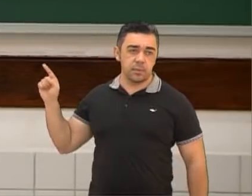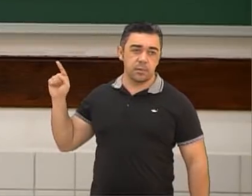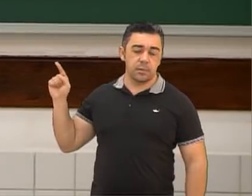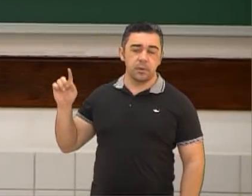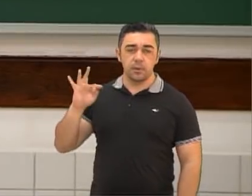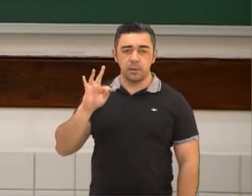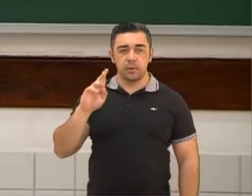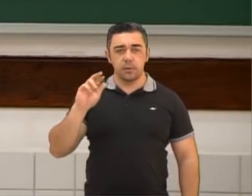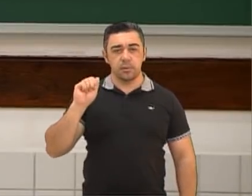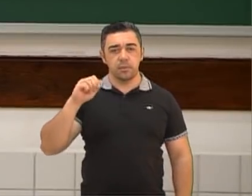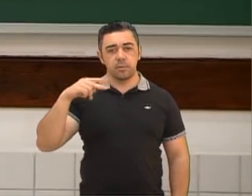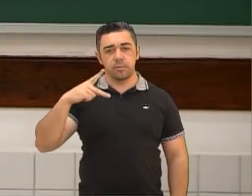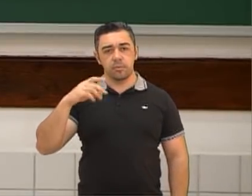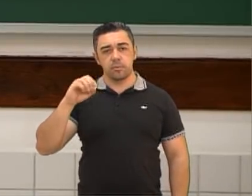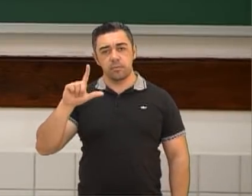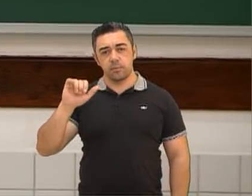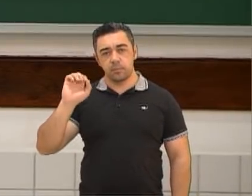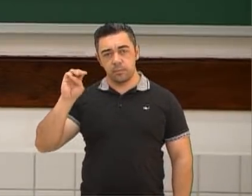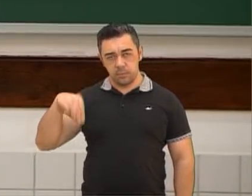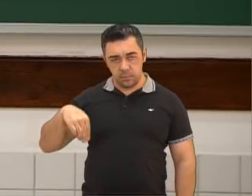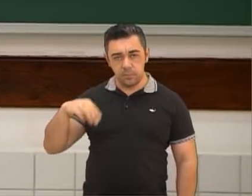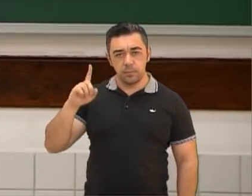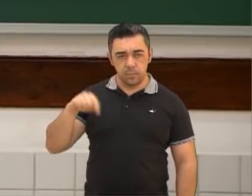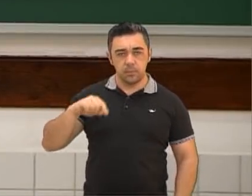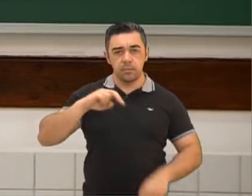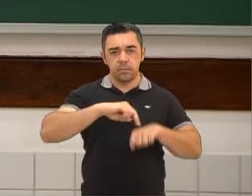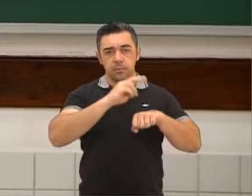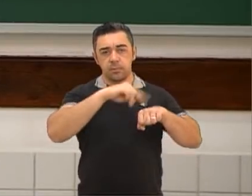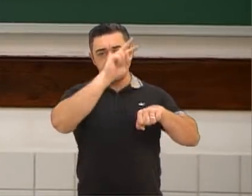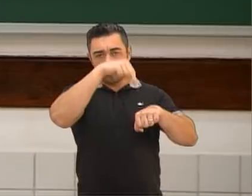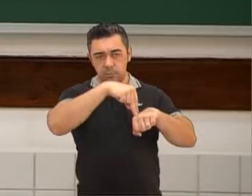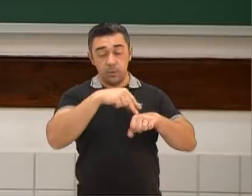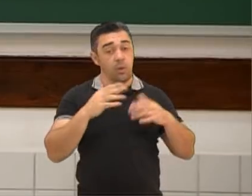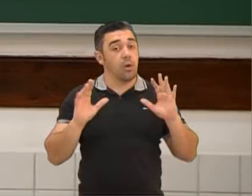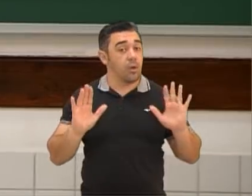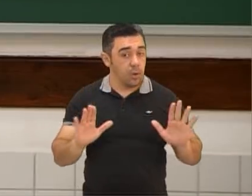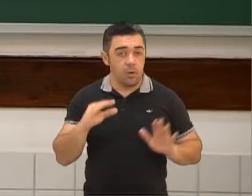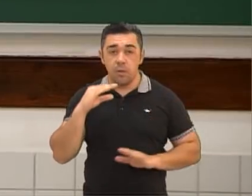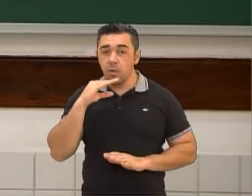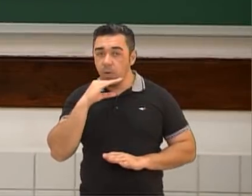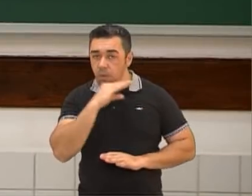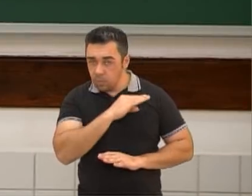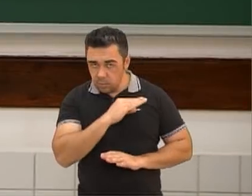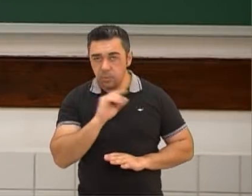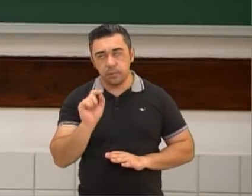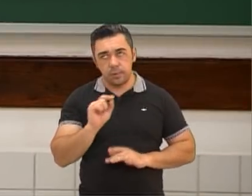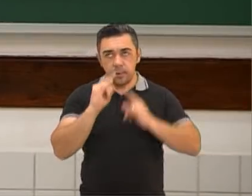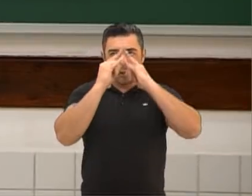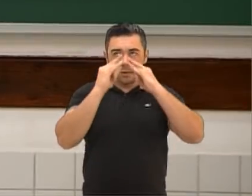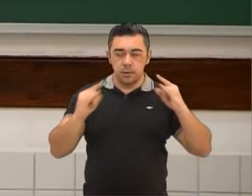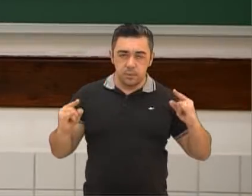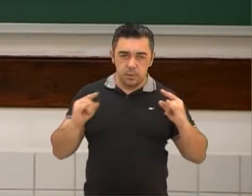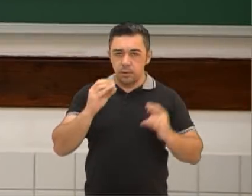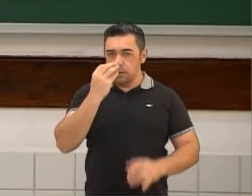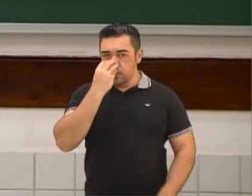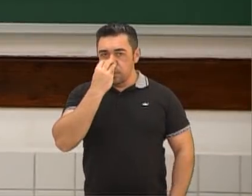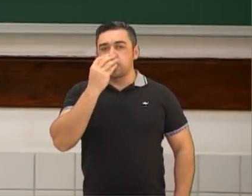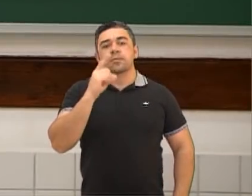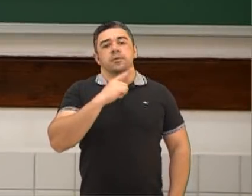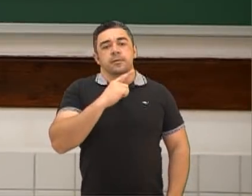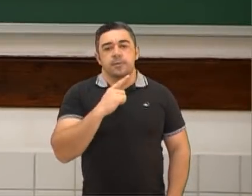treinando trampolim acrobático, tá? Claro que no circo eles fazem isso com uma maestria,